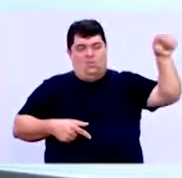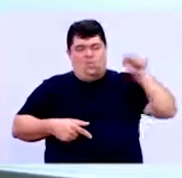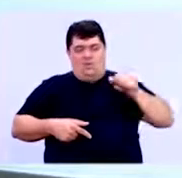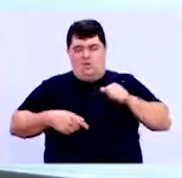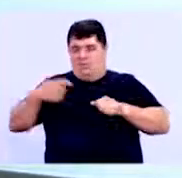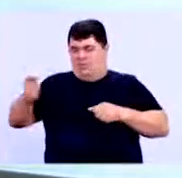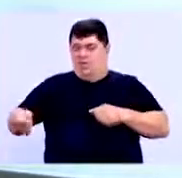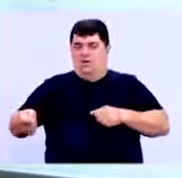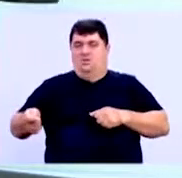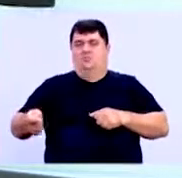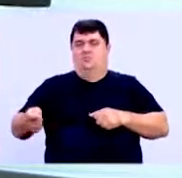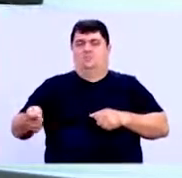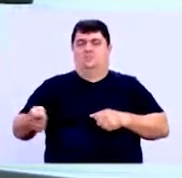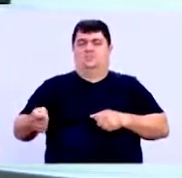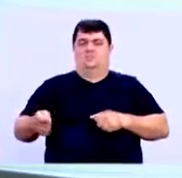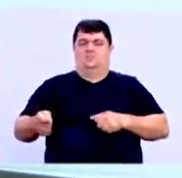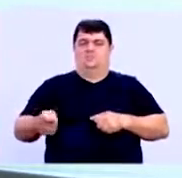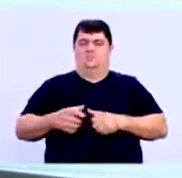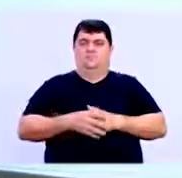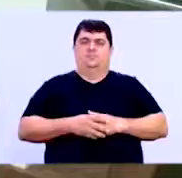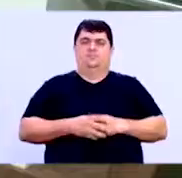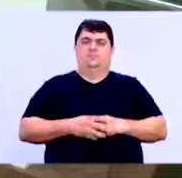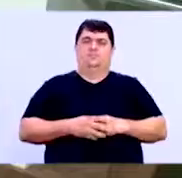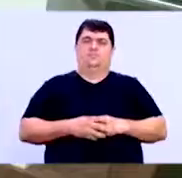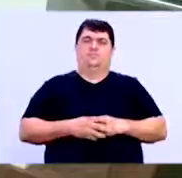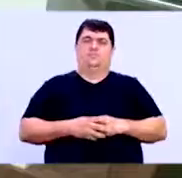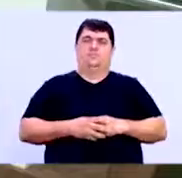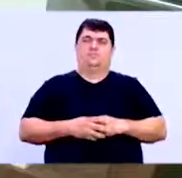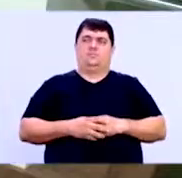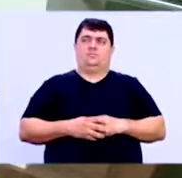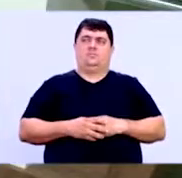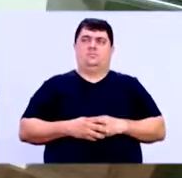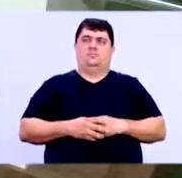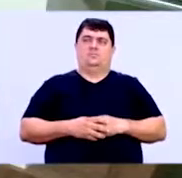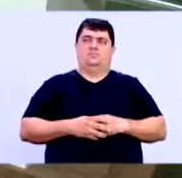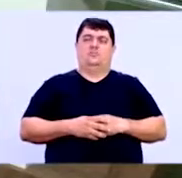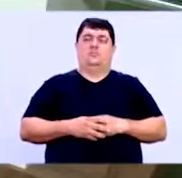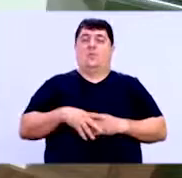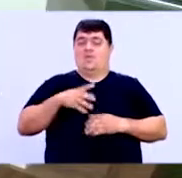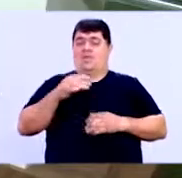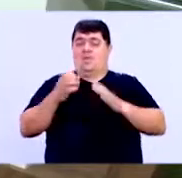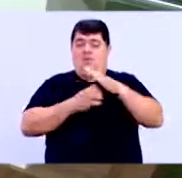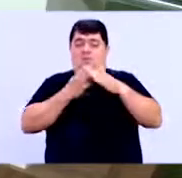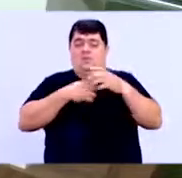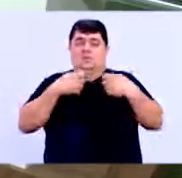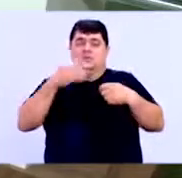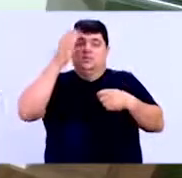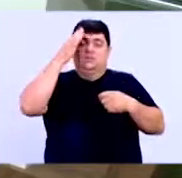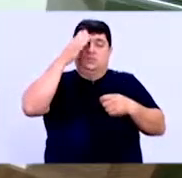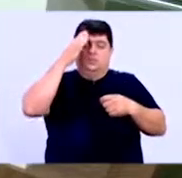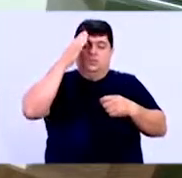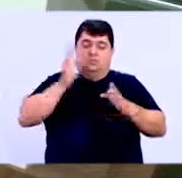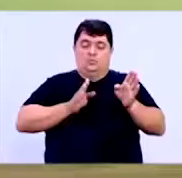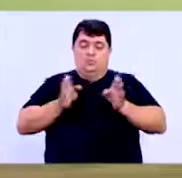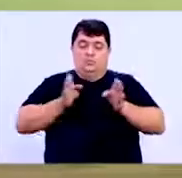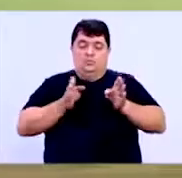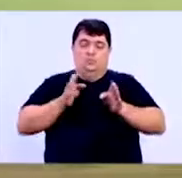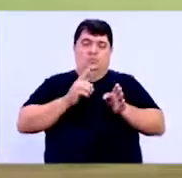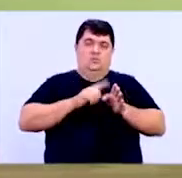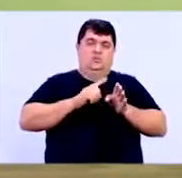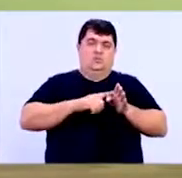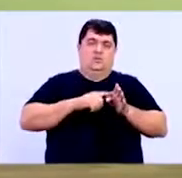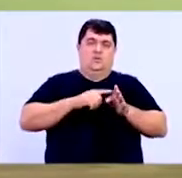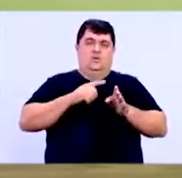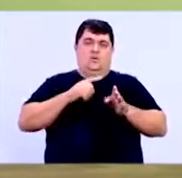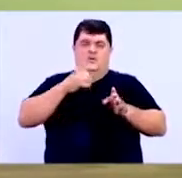suas contas, né? Uhum. Alguma coisa, professora? Não, acho que assim, as empresas têm que saber que existem esses dois controles, né? Às vezes um micro